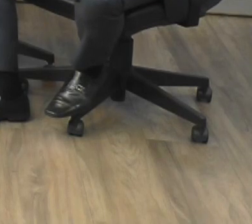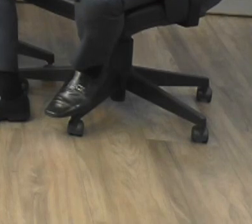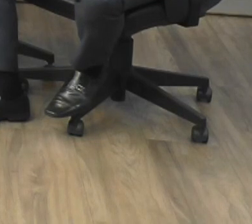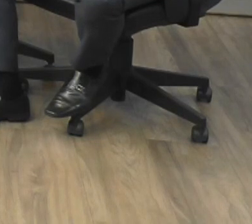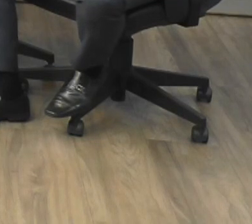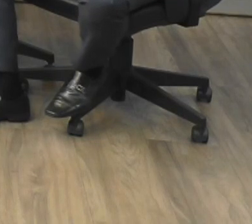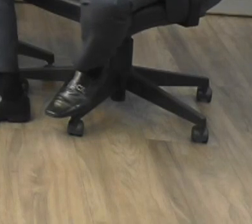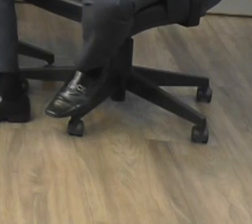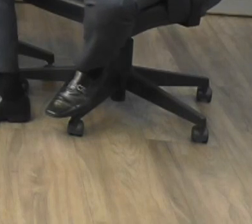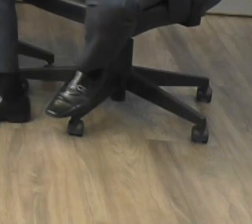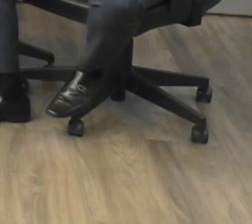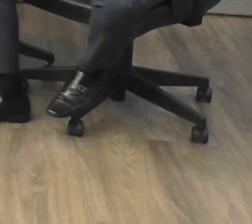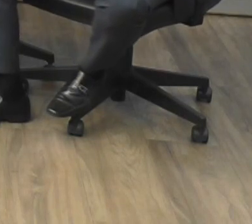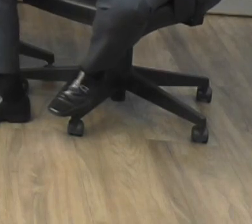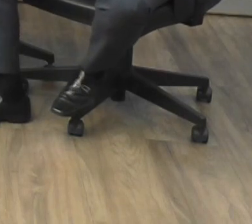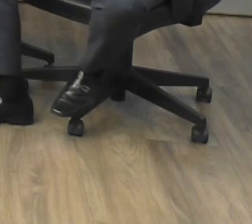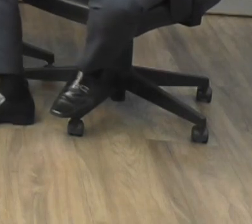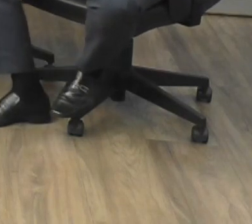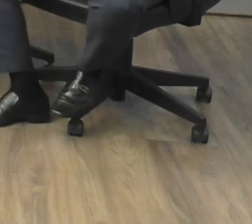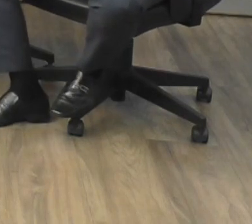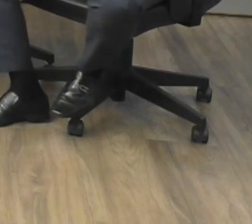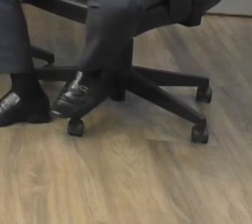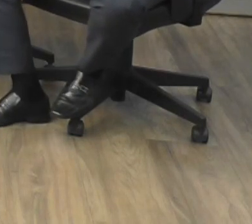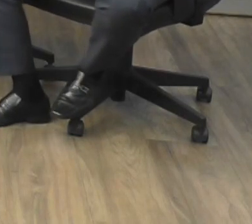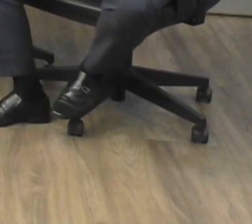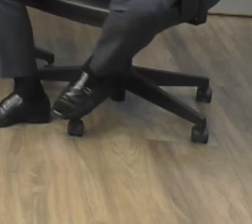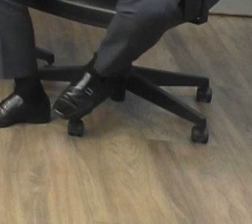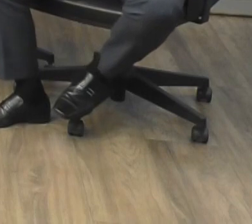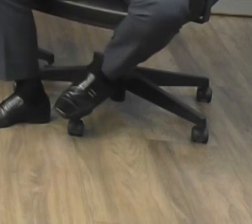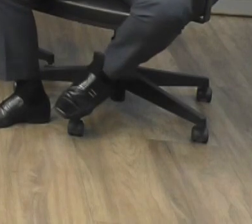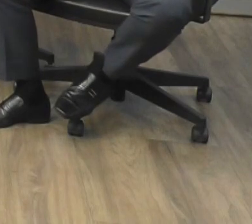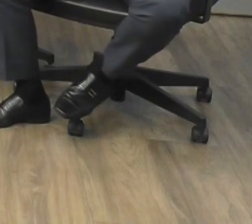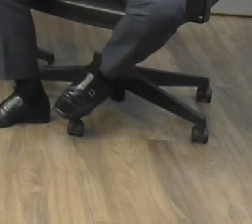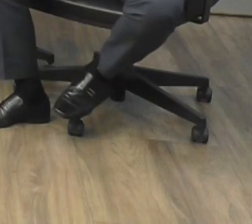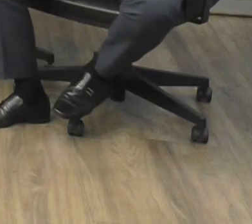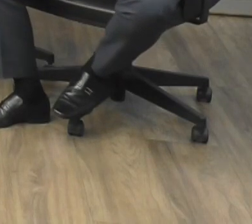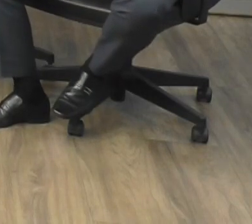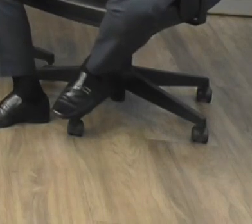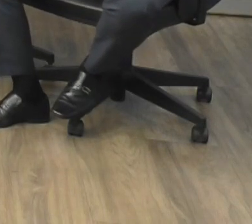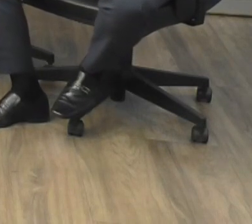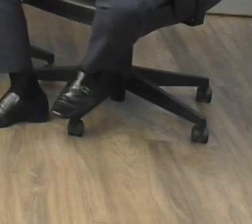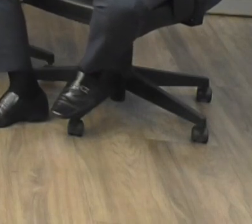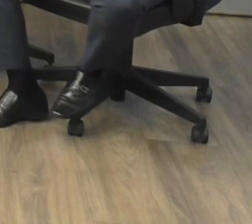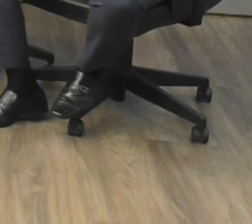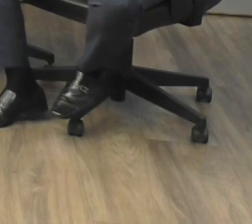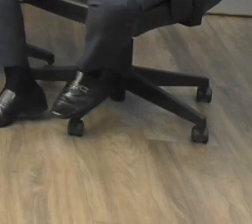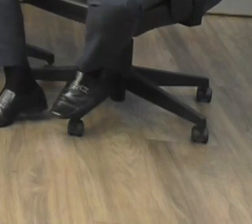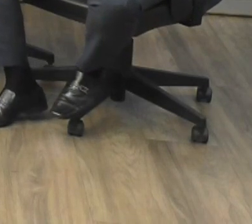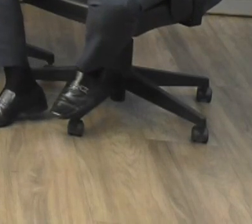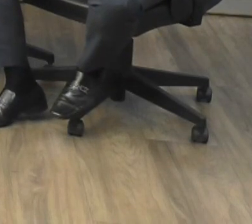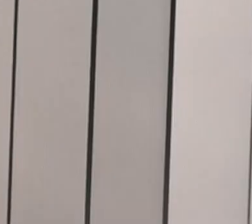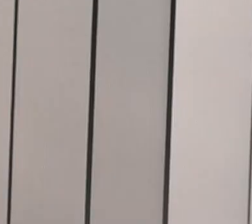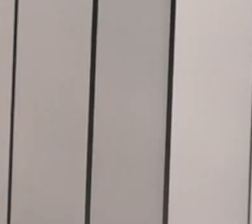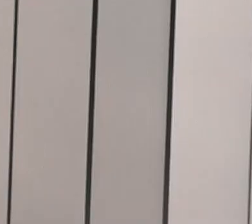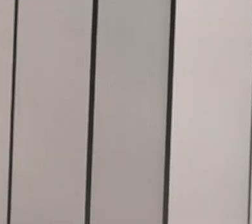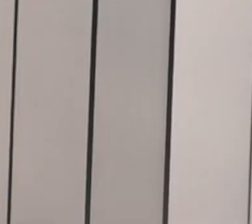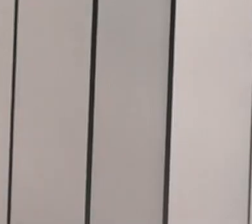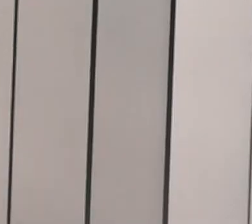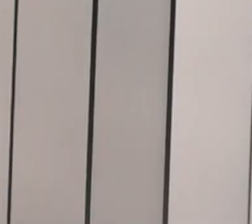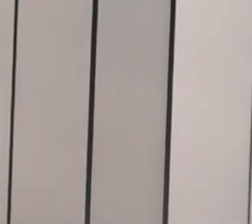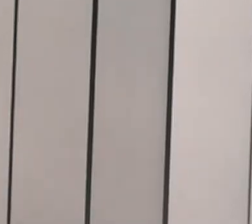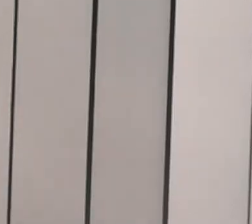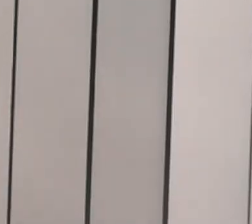FEBRACT, ela dispõe de diferentes frentes de trabalho, mas uma bem importante nesse sentido refere-se à filiação de